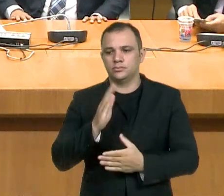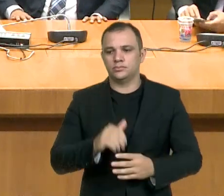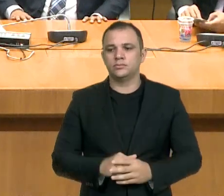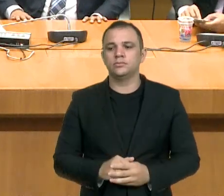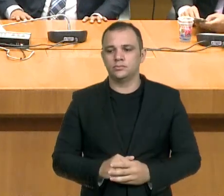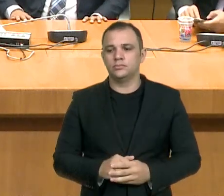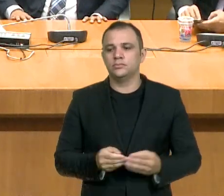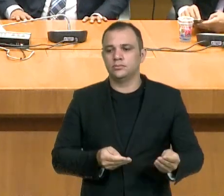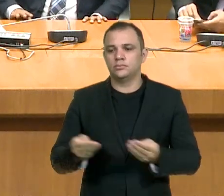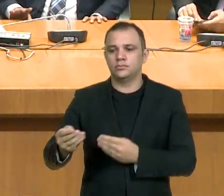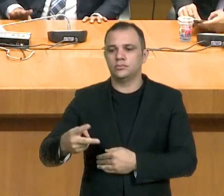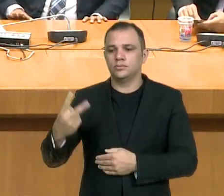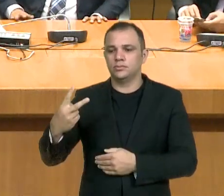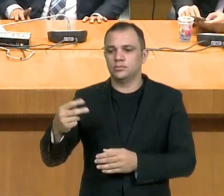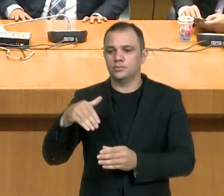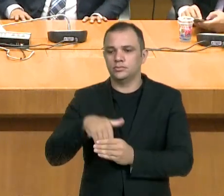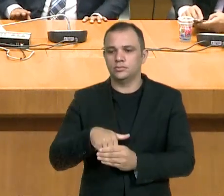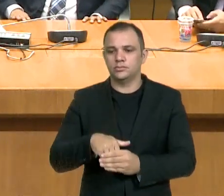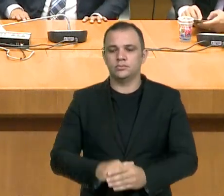vai a segundo turno.